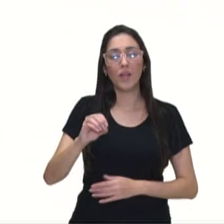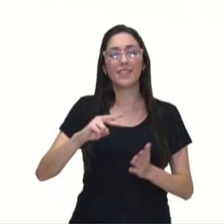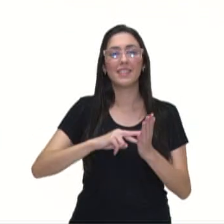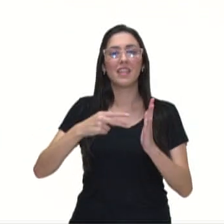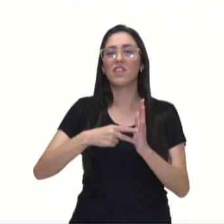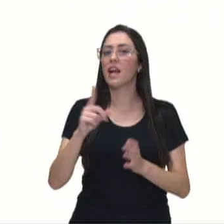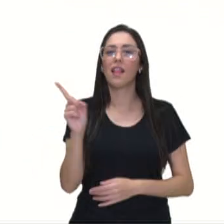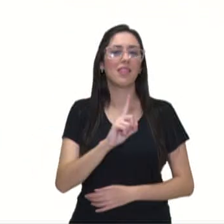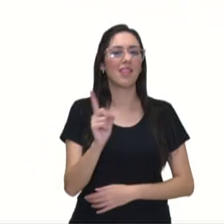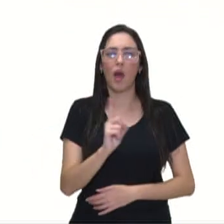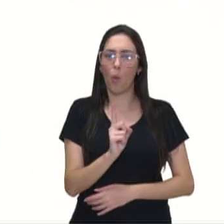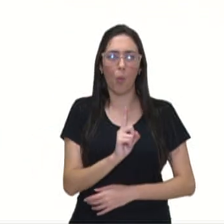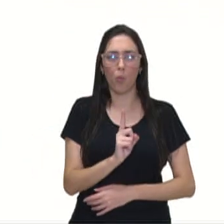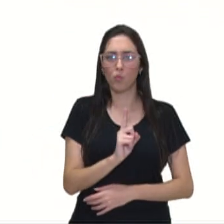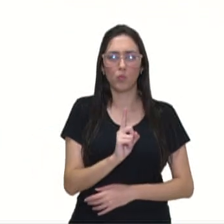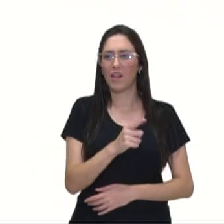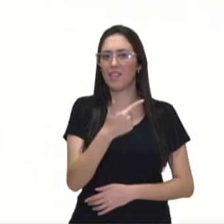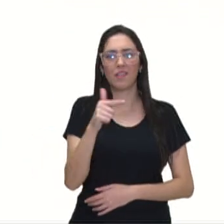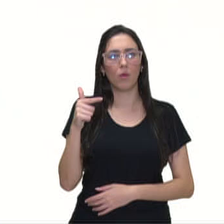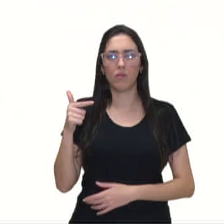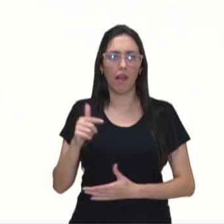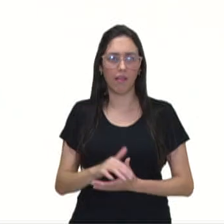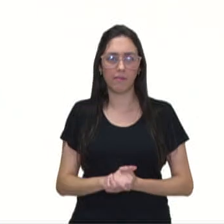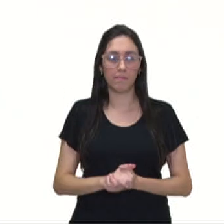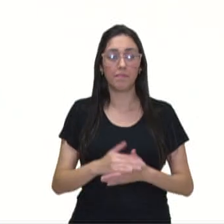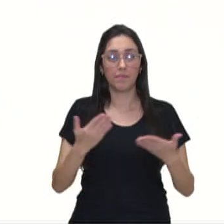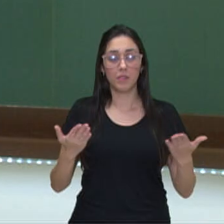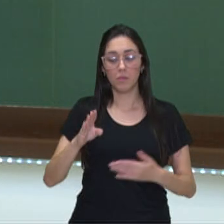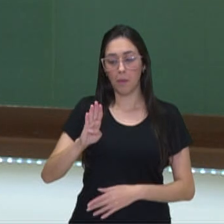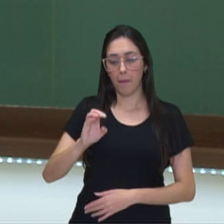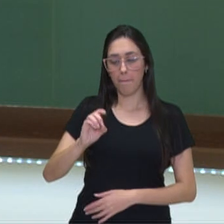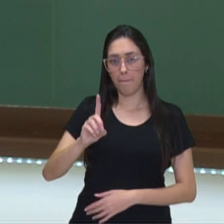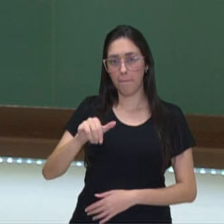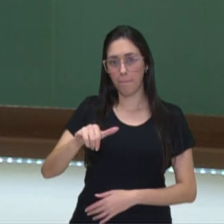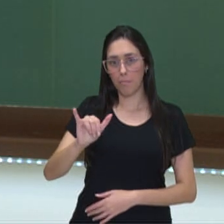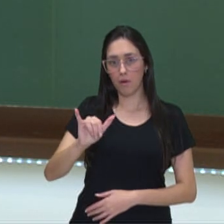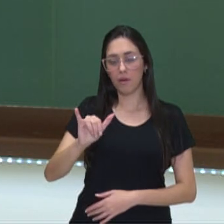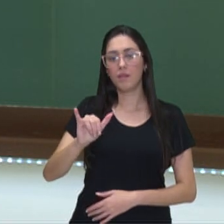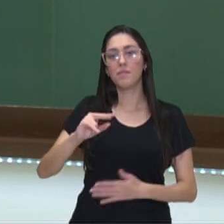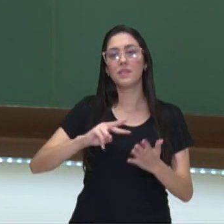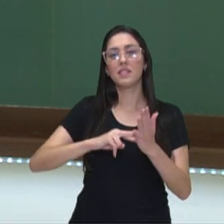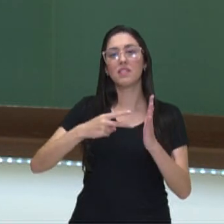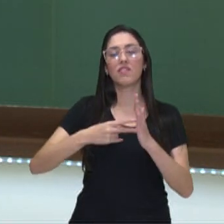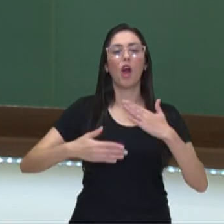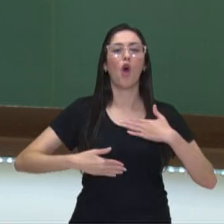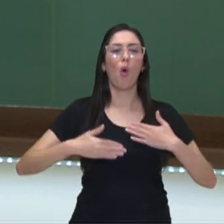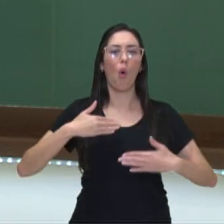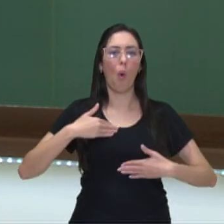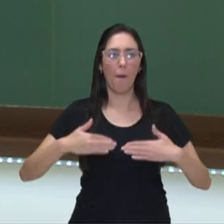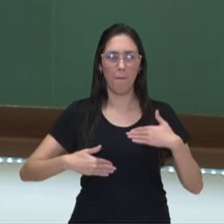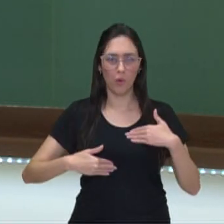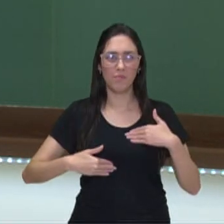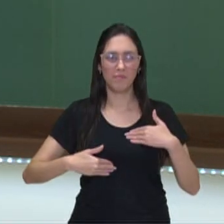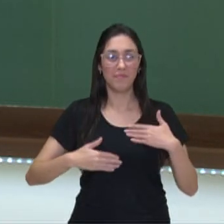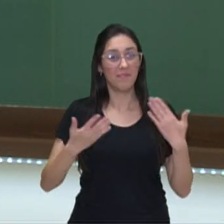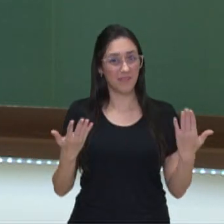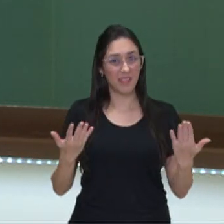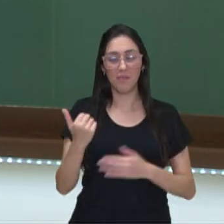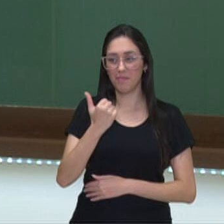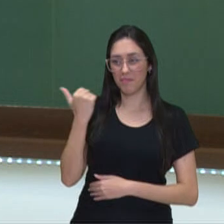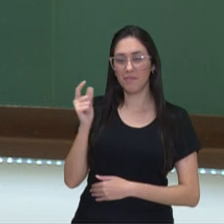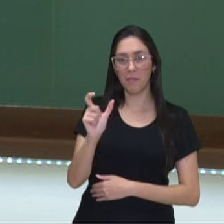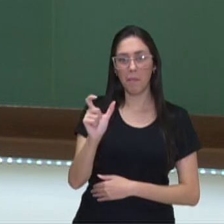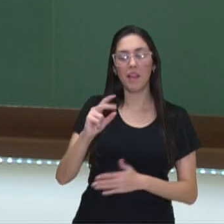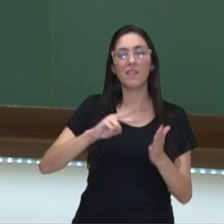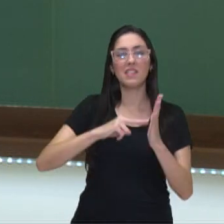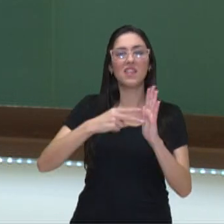ou a negação, o não. Então, a palavra body, a tradução literal seria corpo. Nobody, se não há nenhum